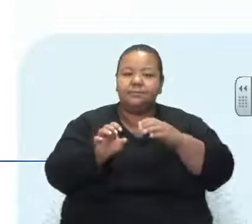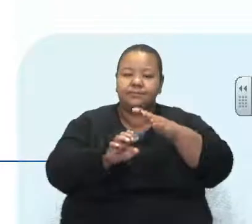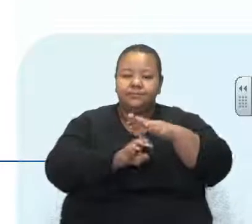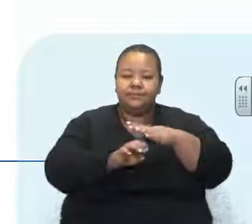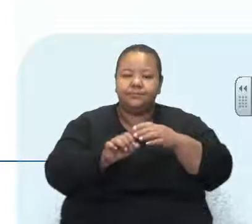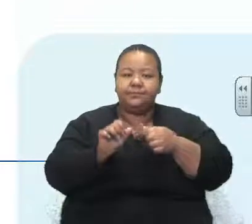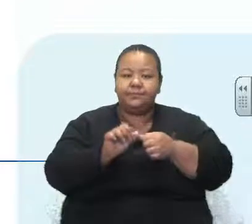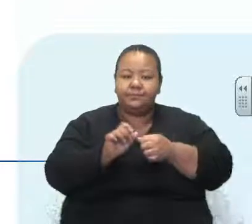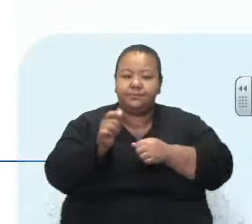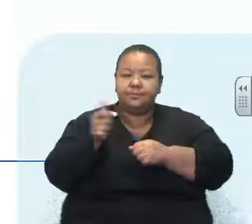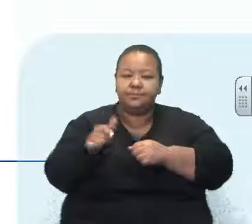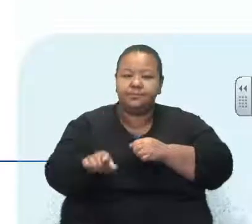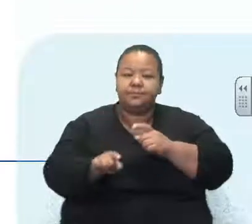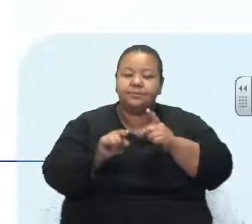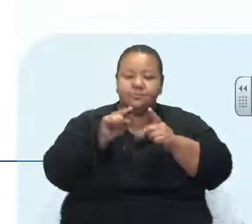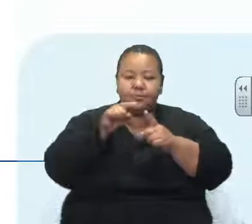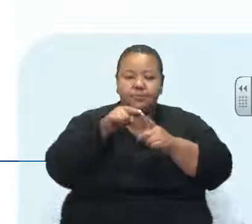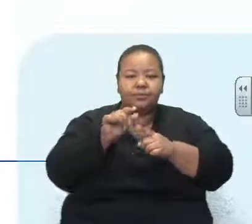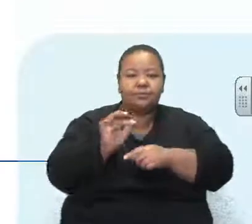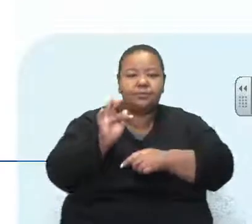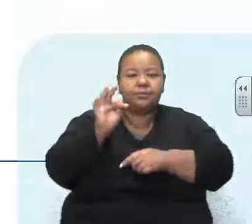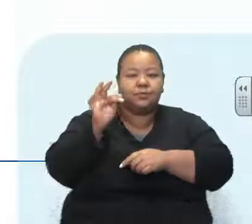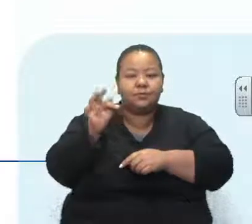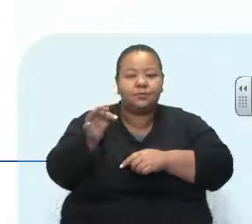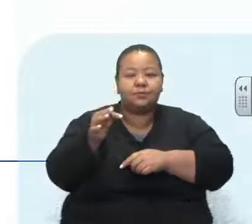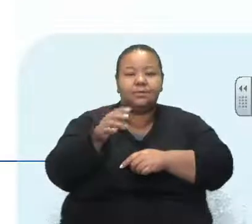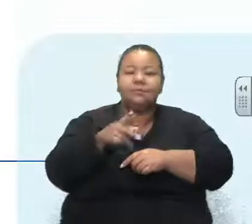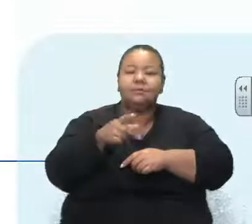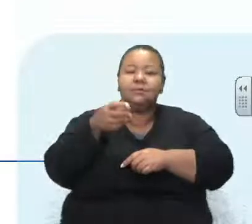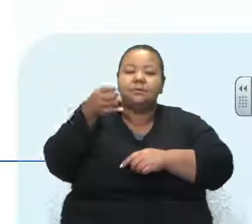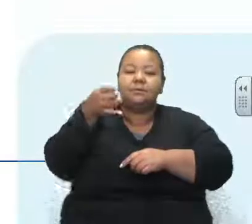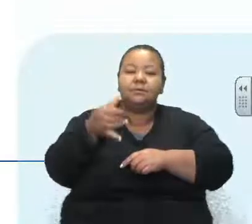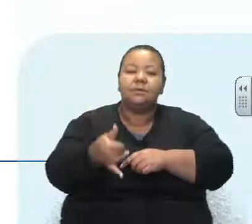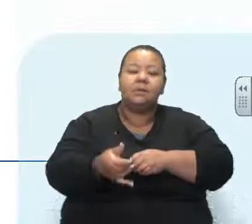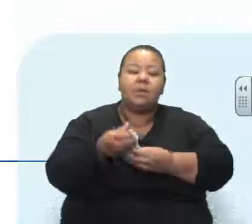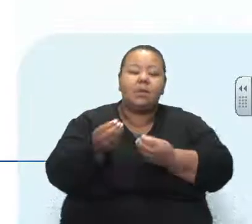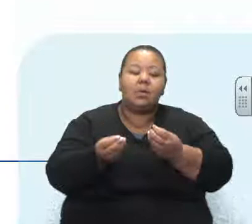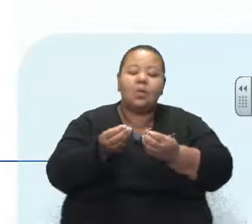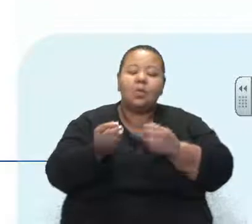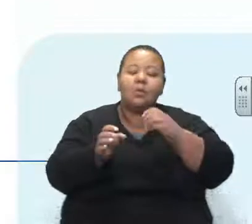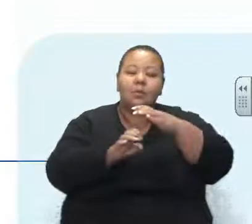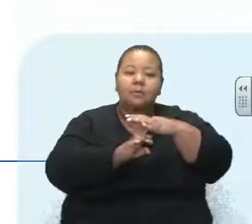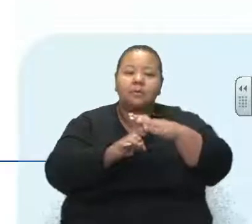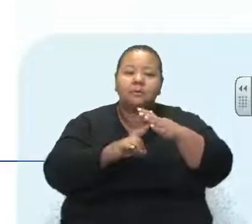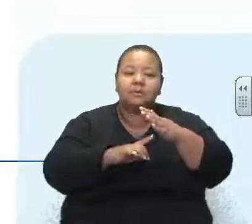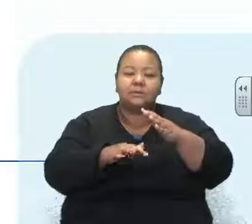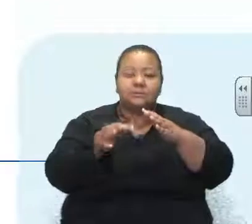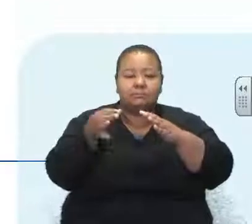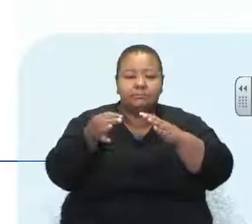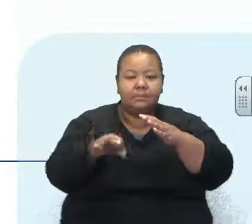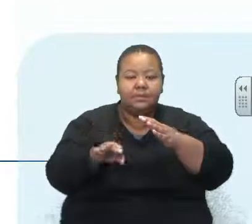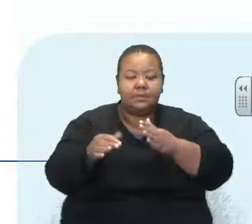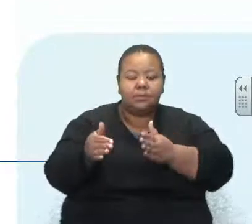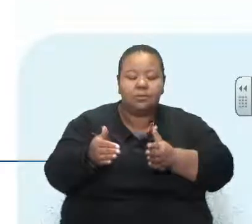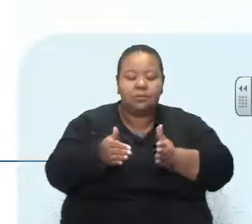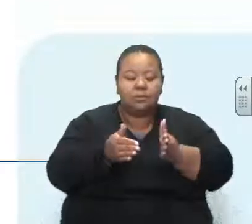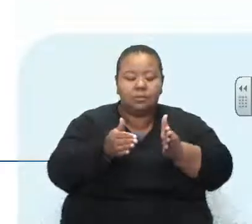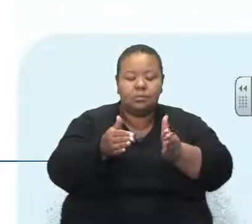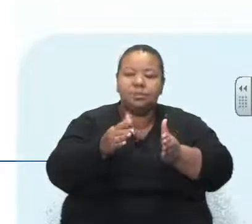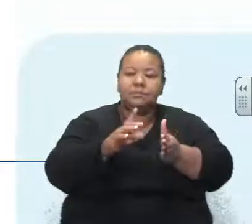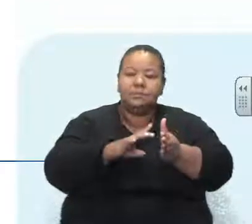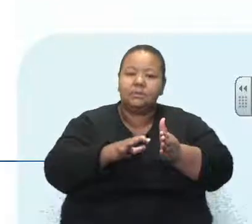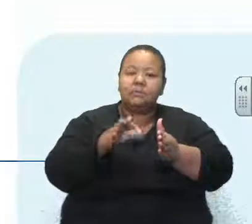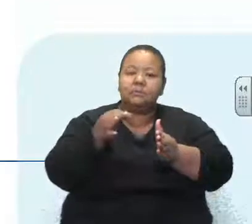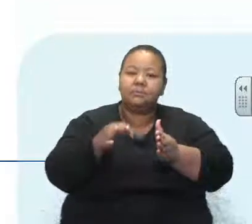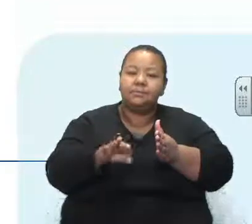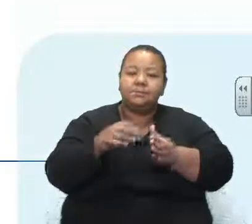para atingir o futuro que ela deseja. Então, eu vou falar o quanto que a organização está no caminho certo. Se eu estou falando de o quanto que a organização está no caminho